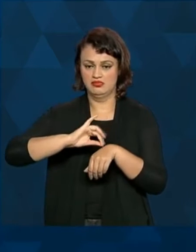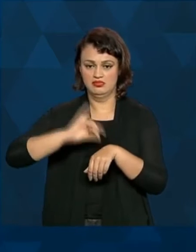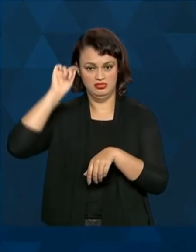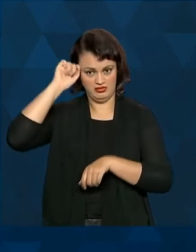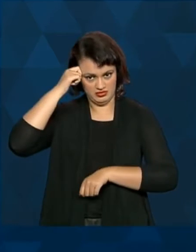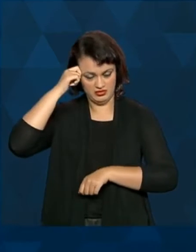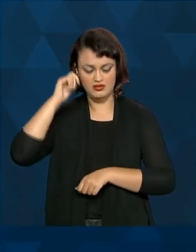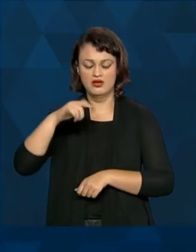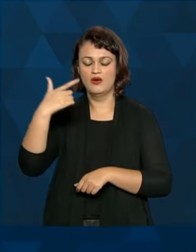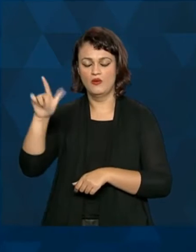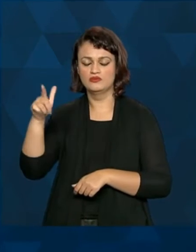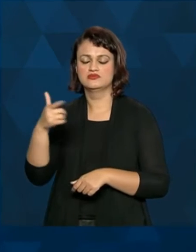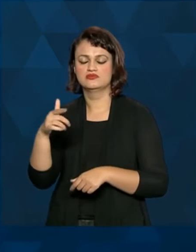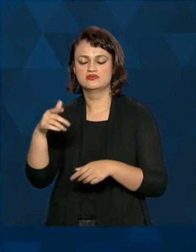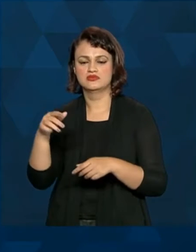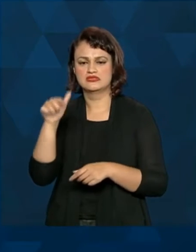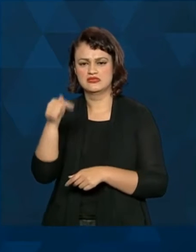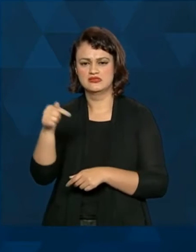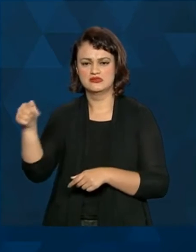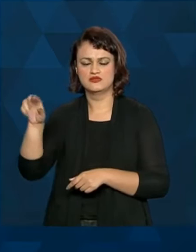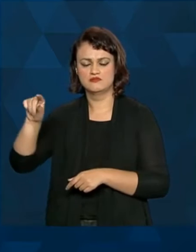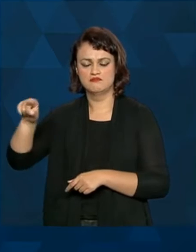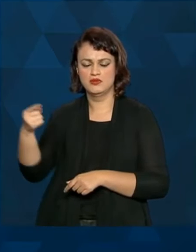2.239 da raça amarela,